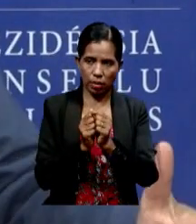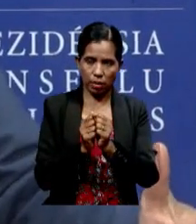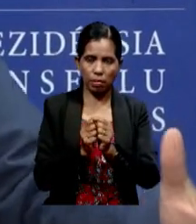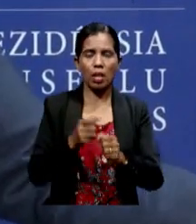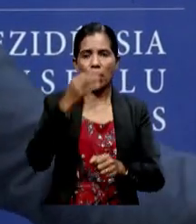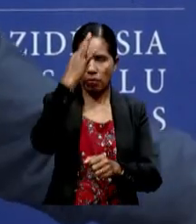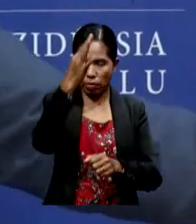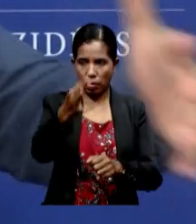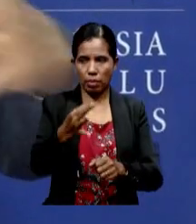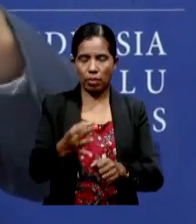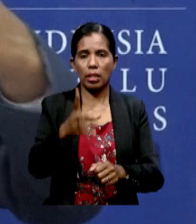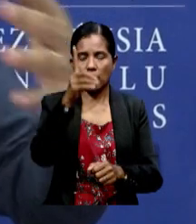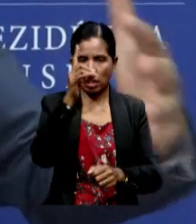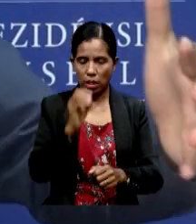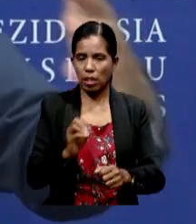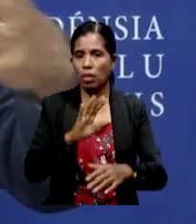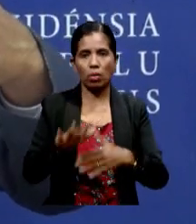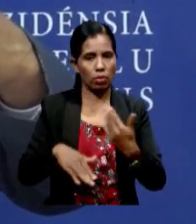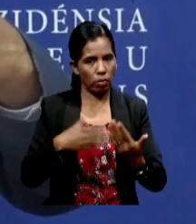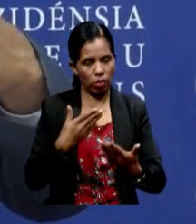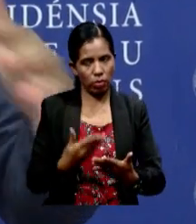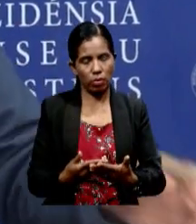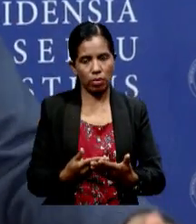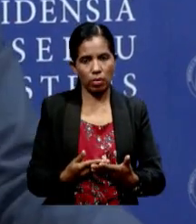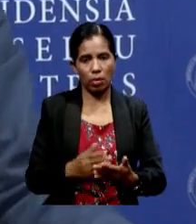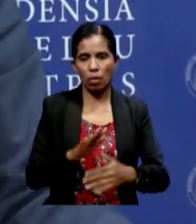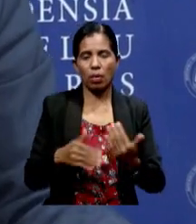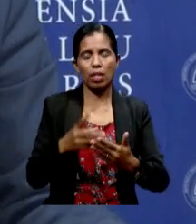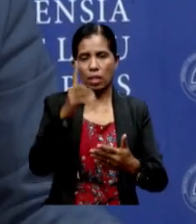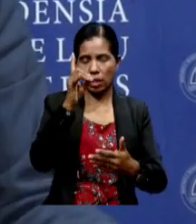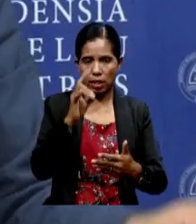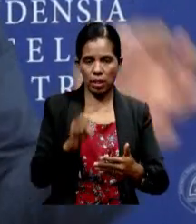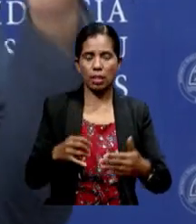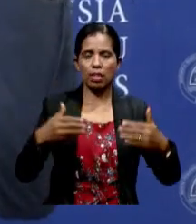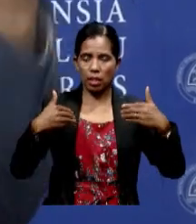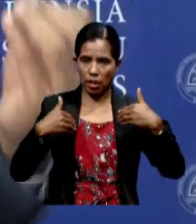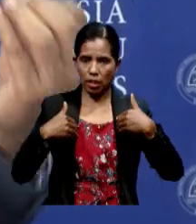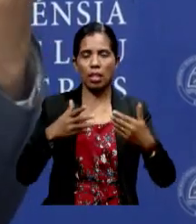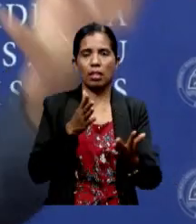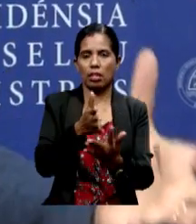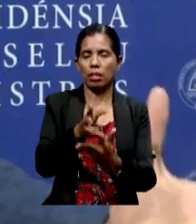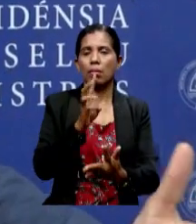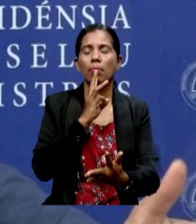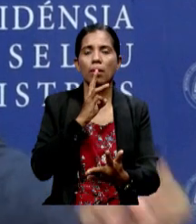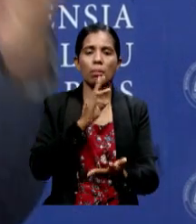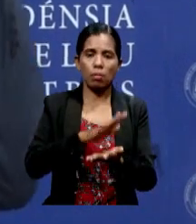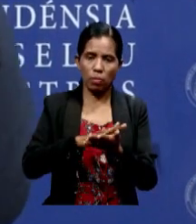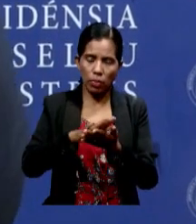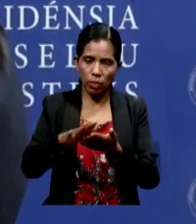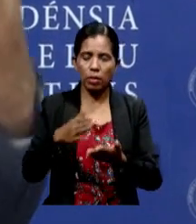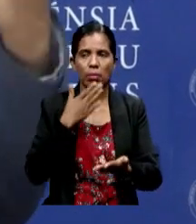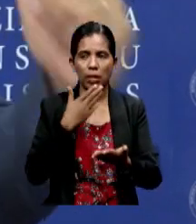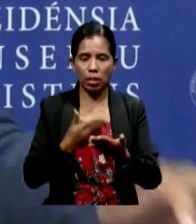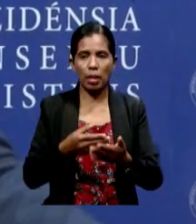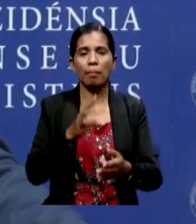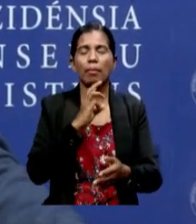futuro mai dili la antomac dili la antomac sei ia a se suba bemos ne vedia rio behemo ne